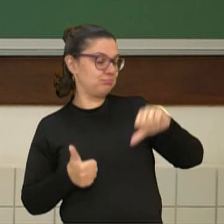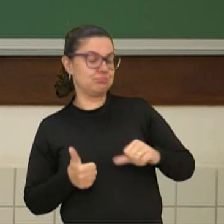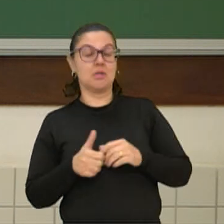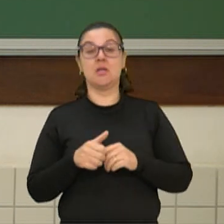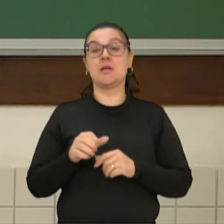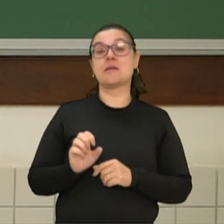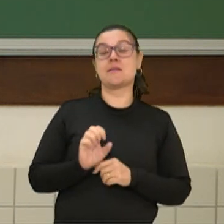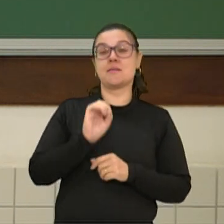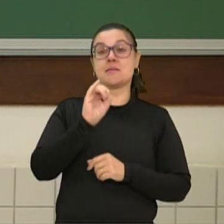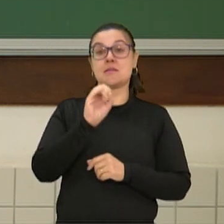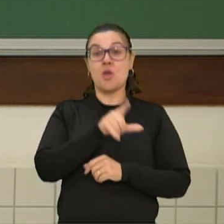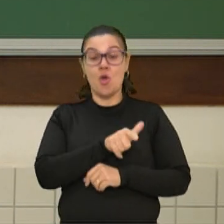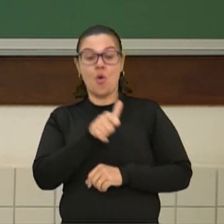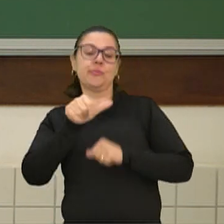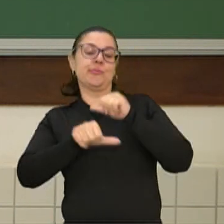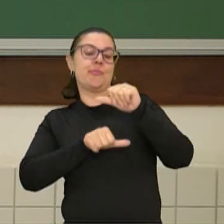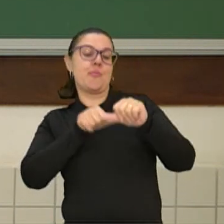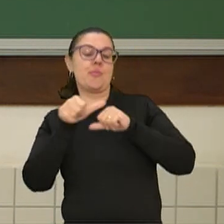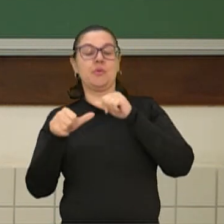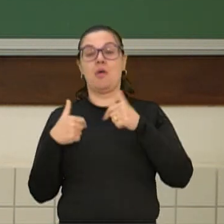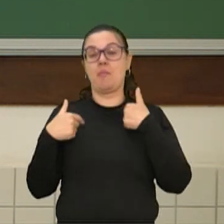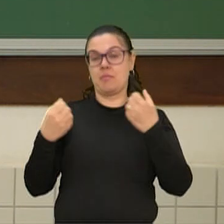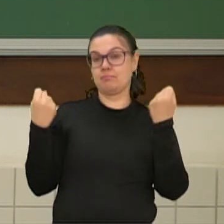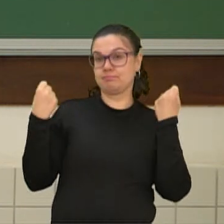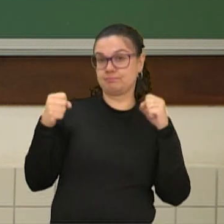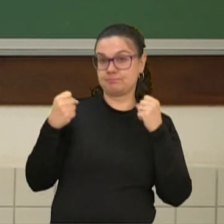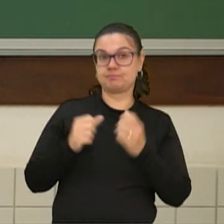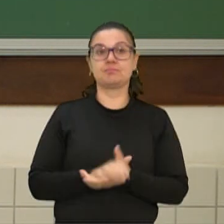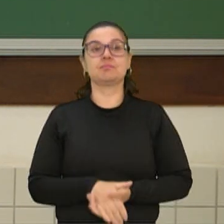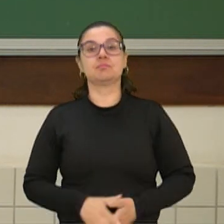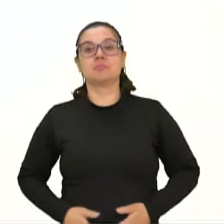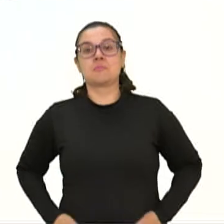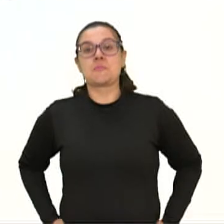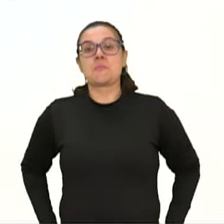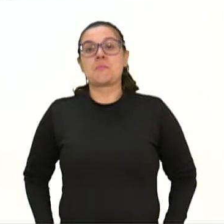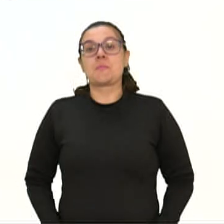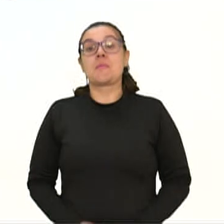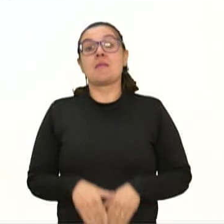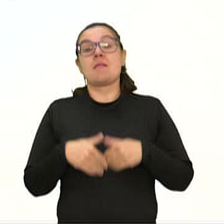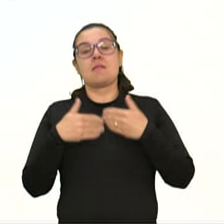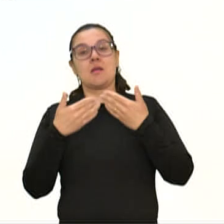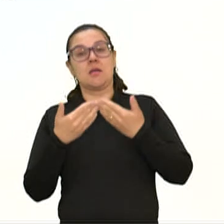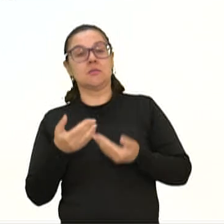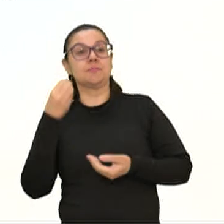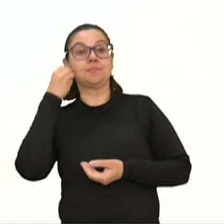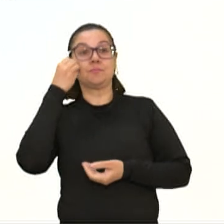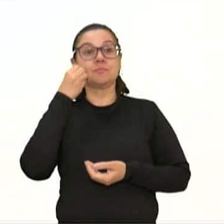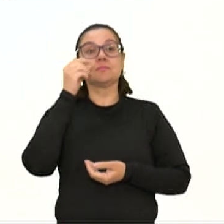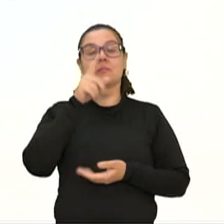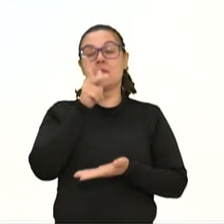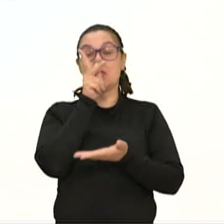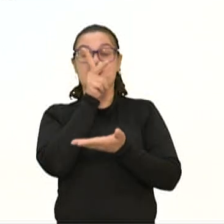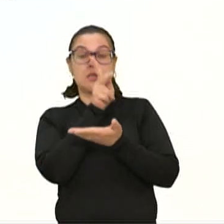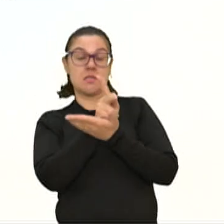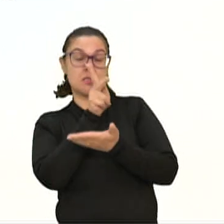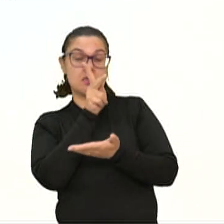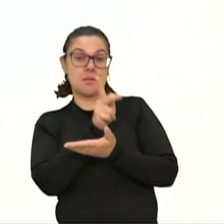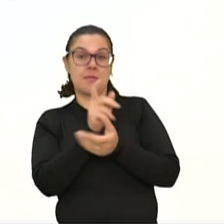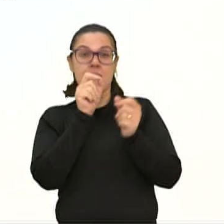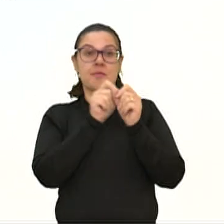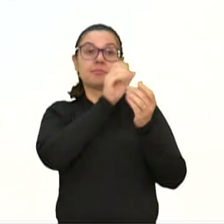tive, se eu tenho que fazer alterações no meu trabalho. Os testes avaliativos, olha lá, devem ser